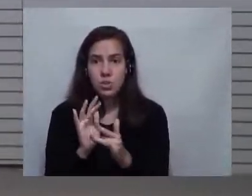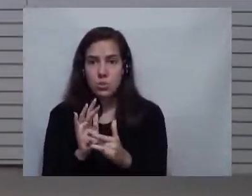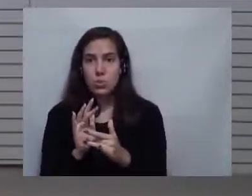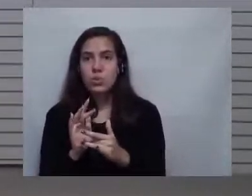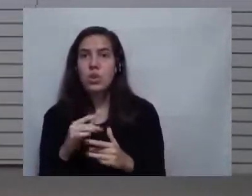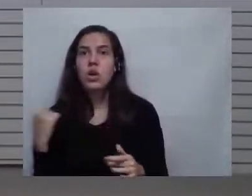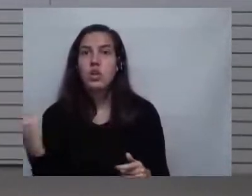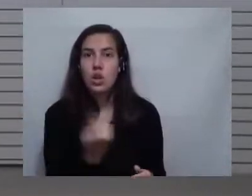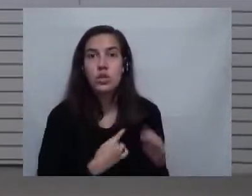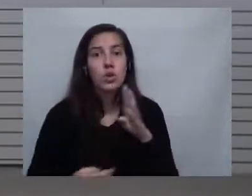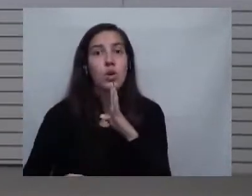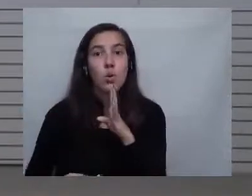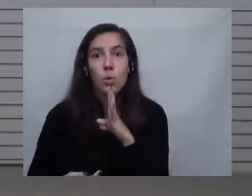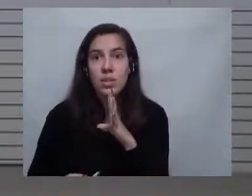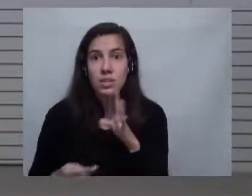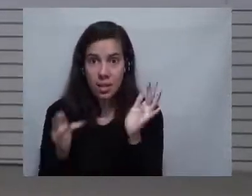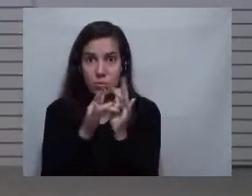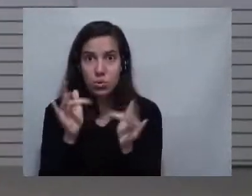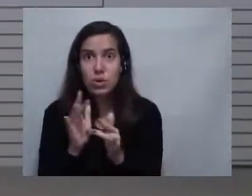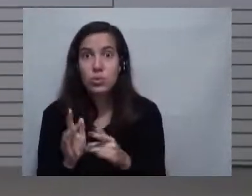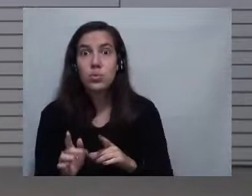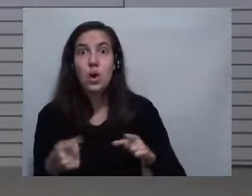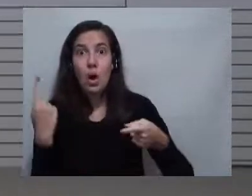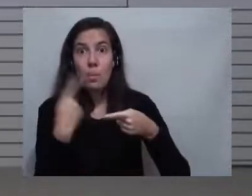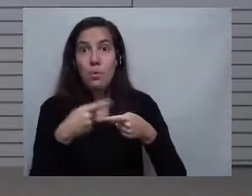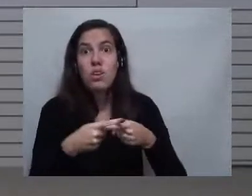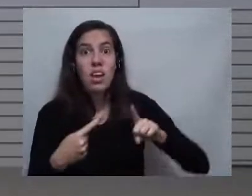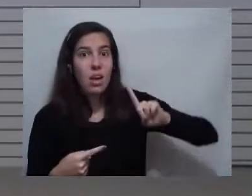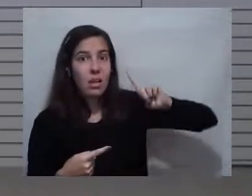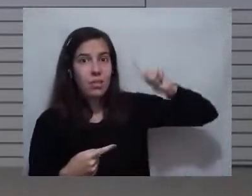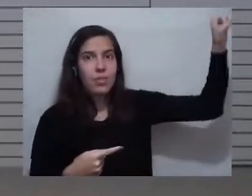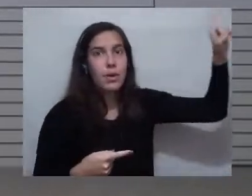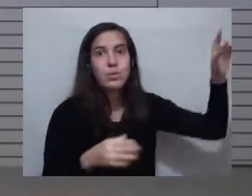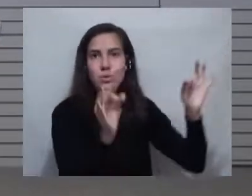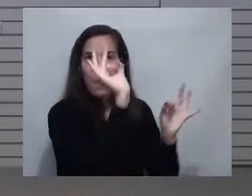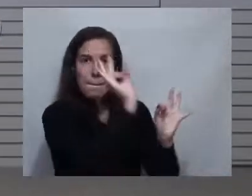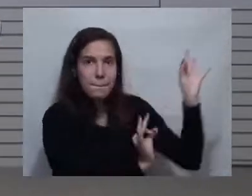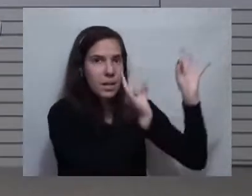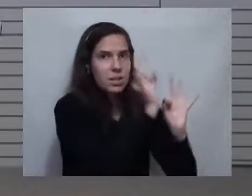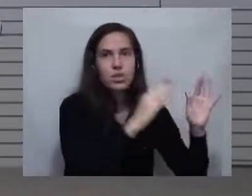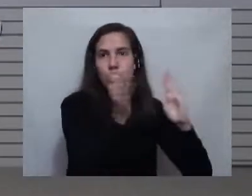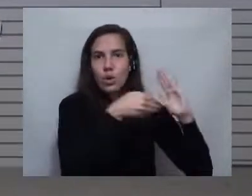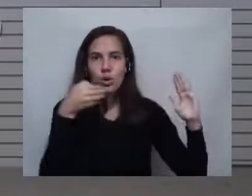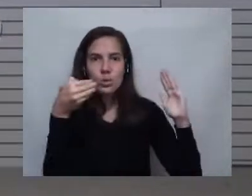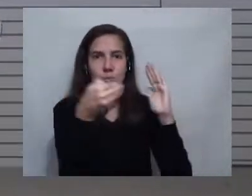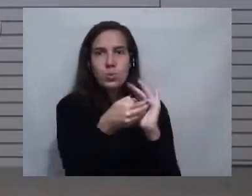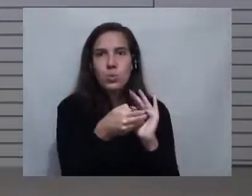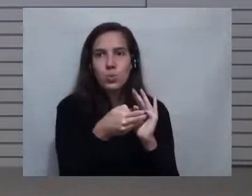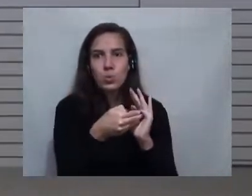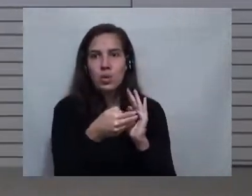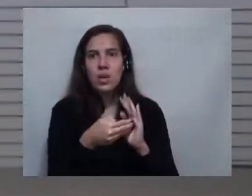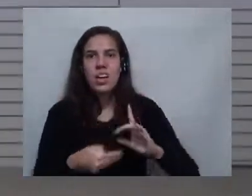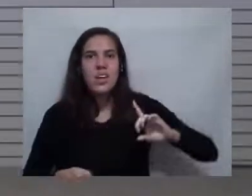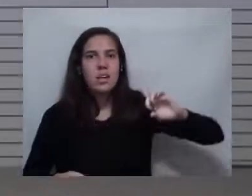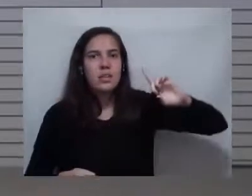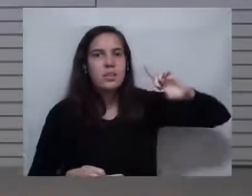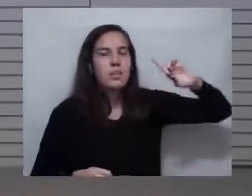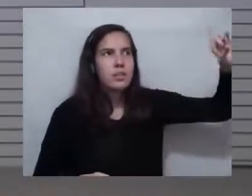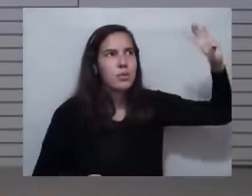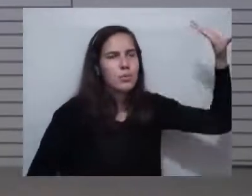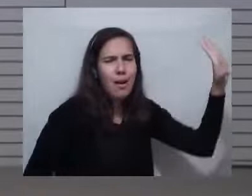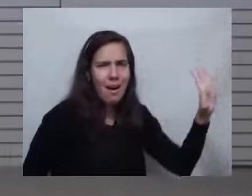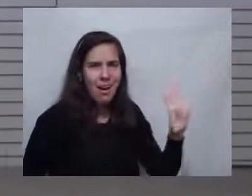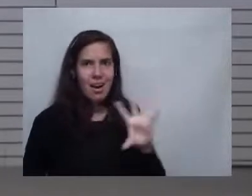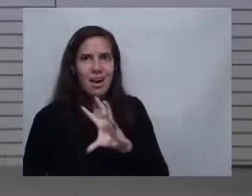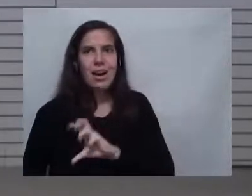se não fosse por Deus e se não fosse por ele mesmo e se não fosse